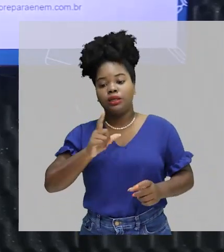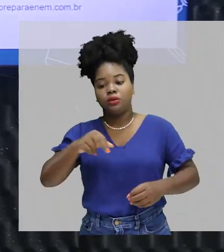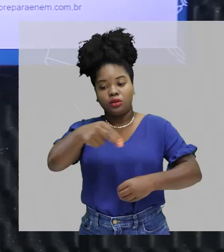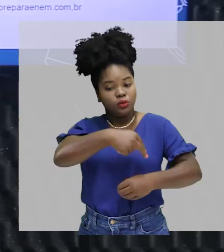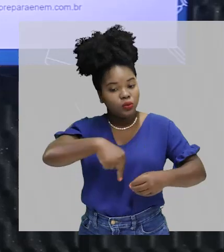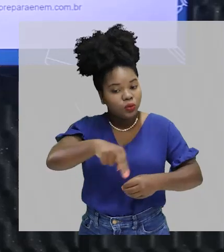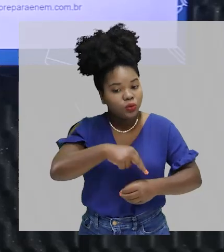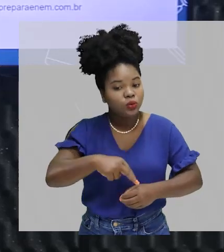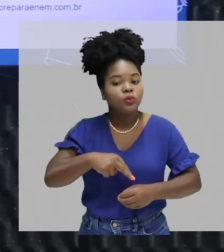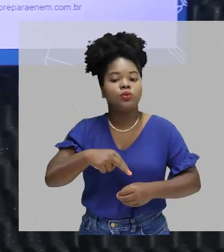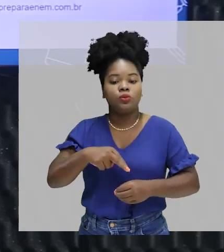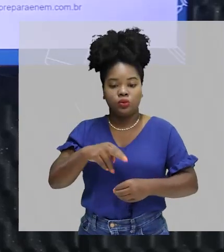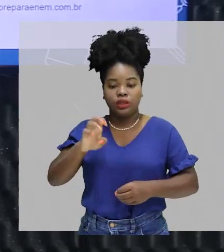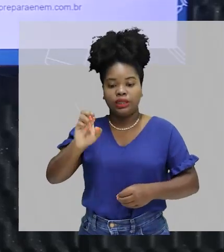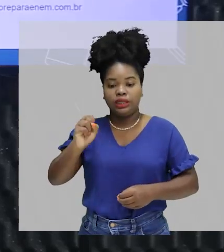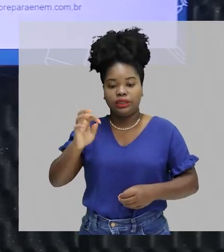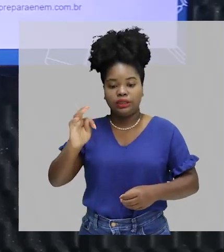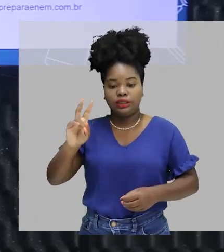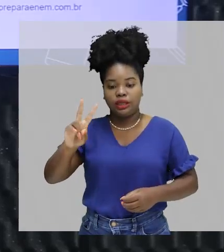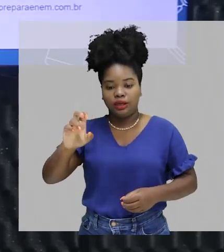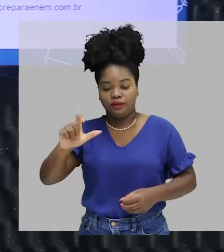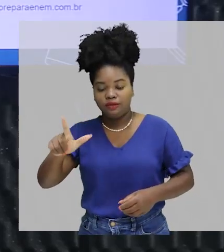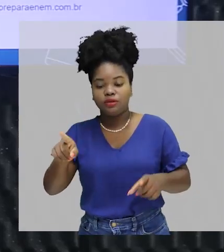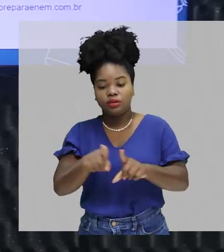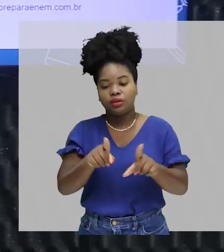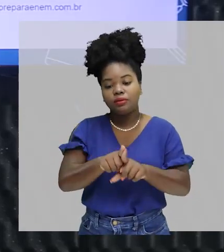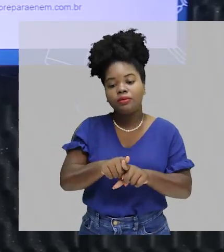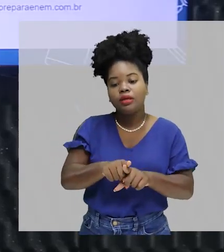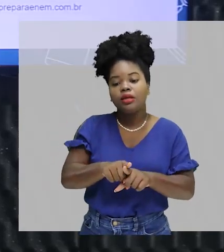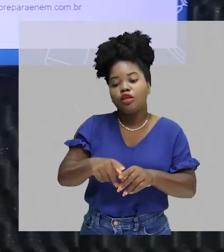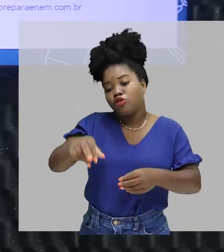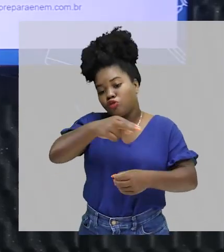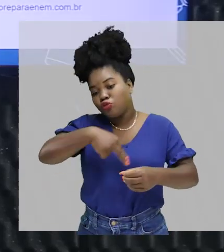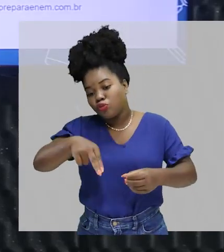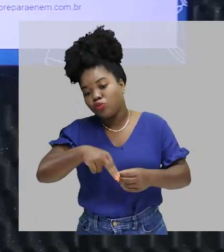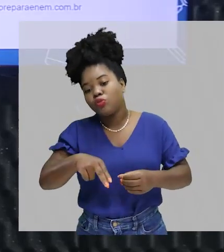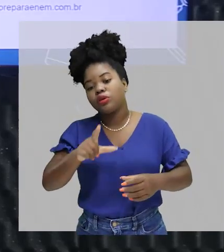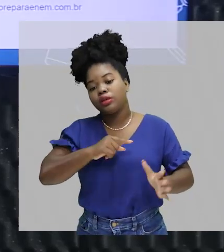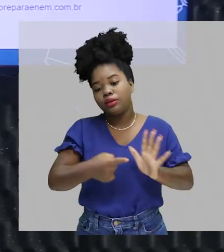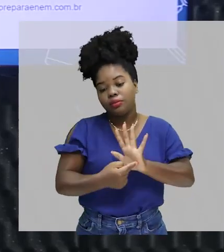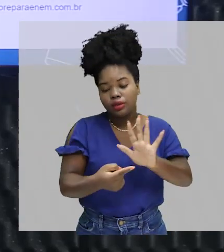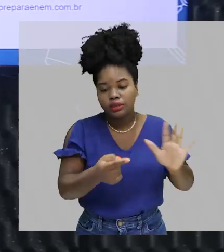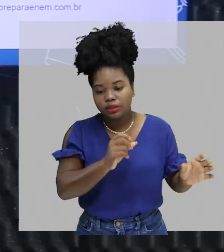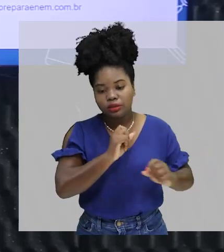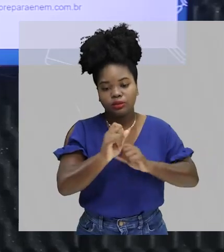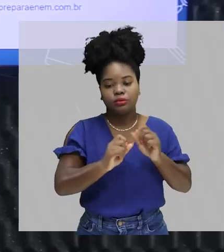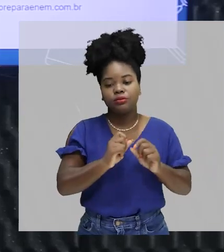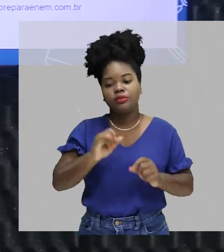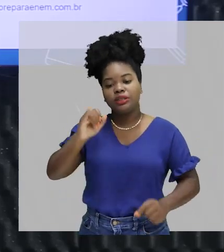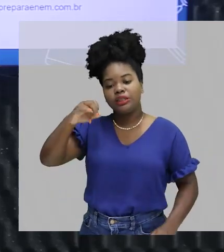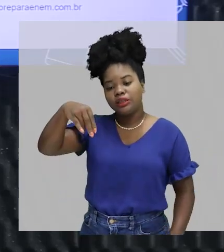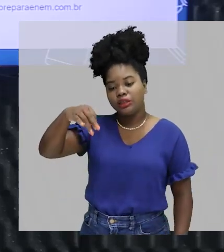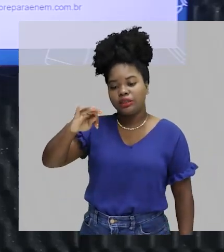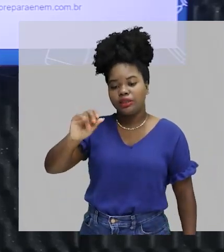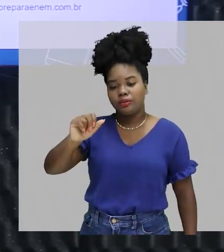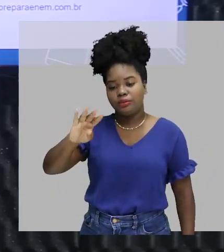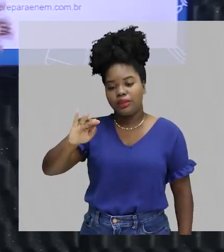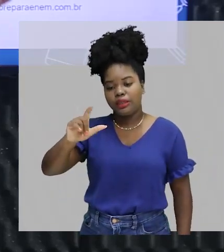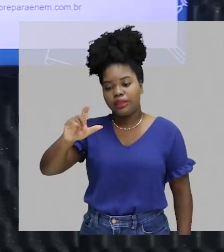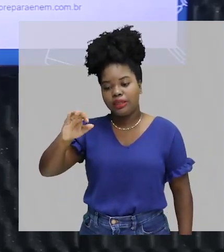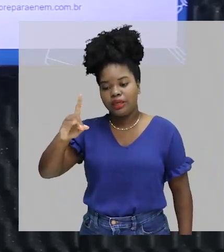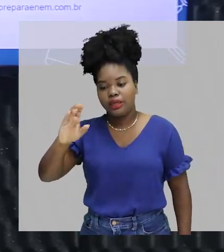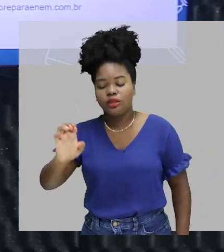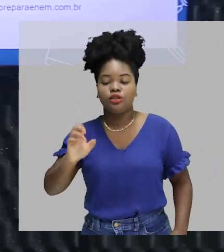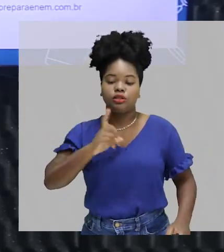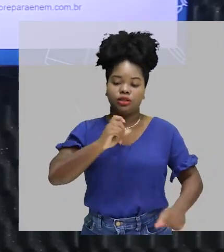uma certa instabilidade, certo? E aí esses núcleos que apresentam uma certa instabilidade